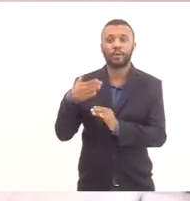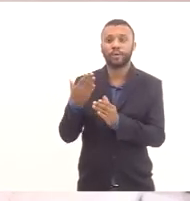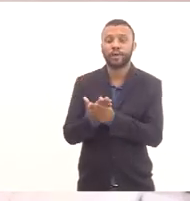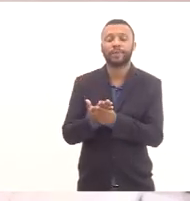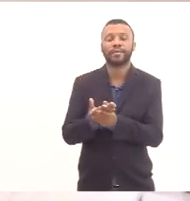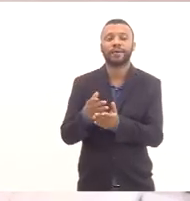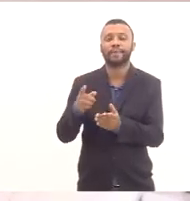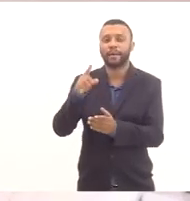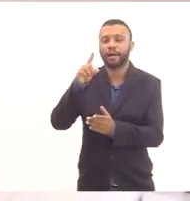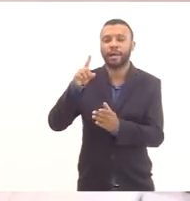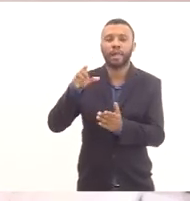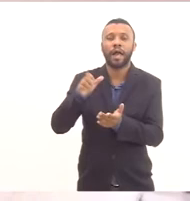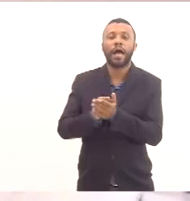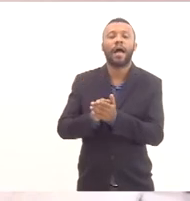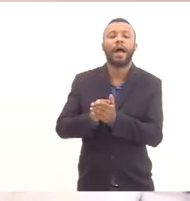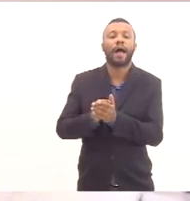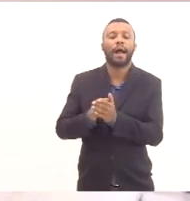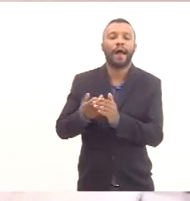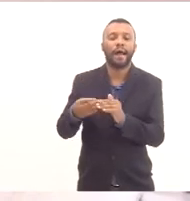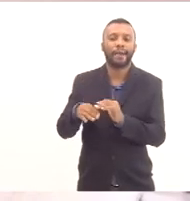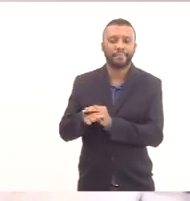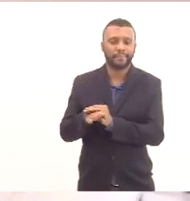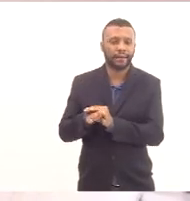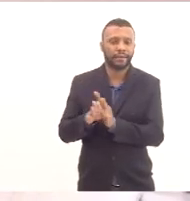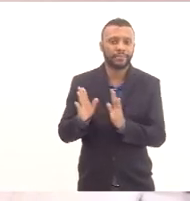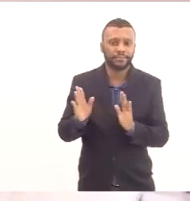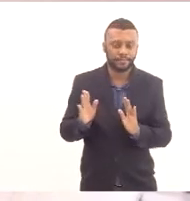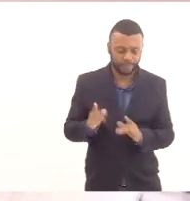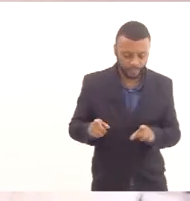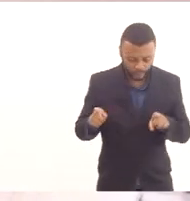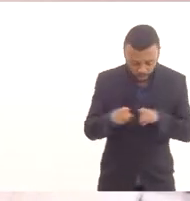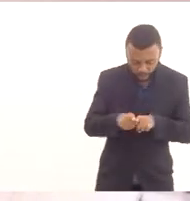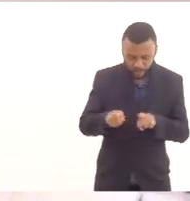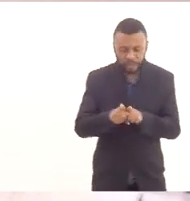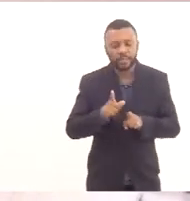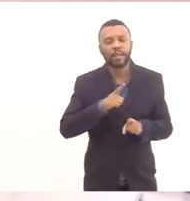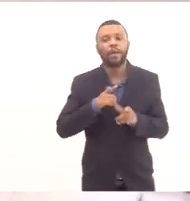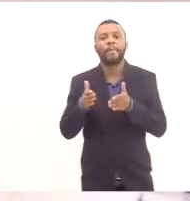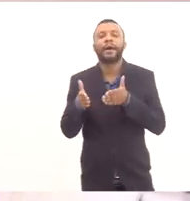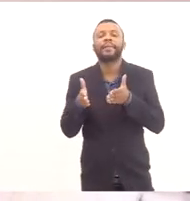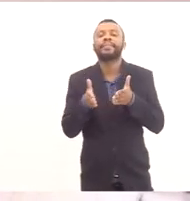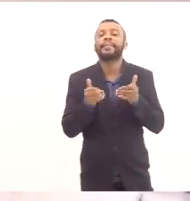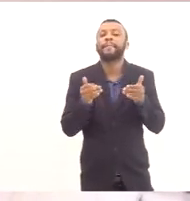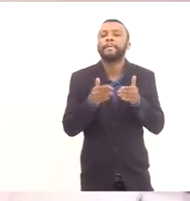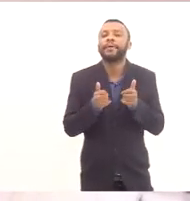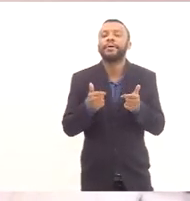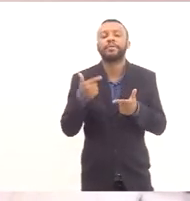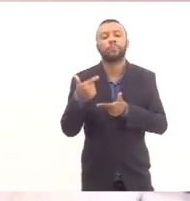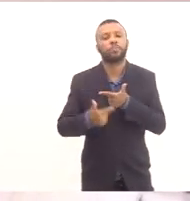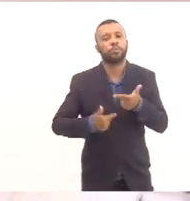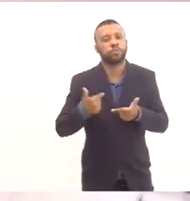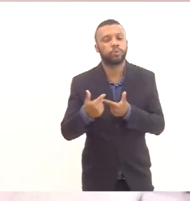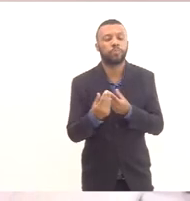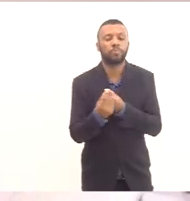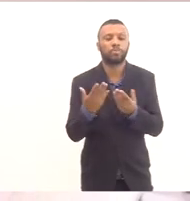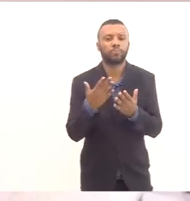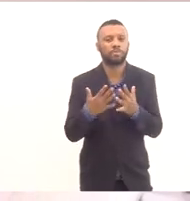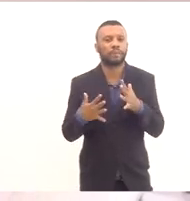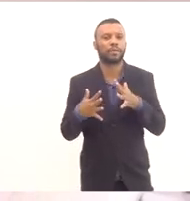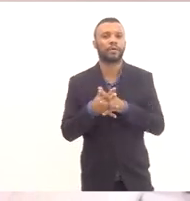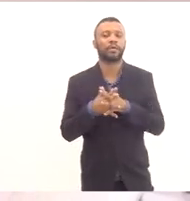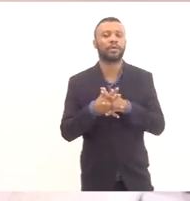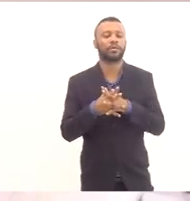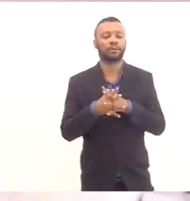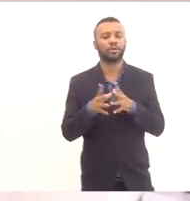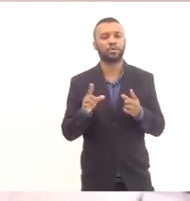processo estava arquivado e também a uma uma demanda muito grande no sentido de